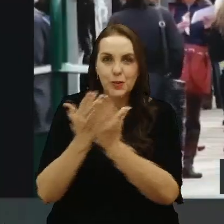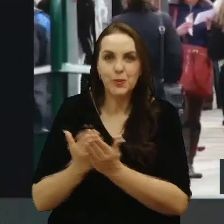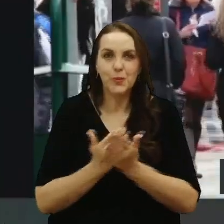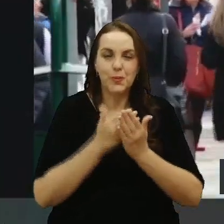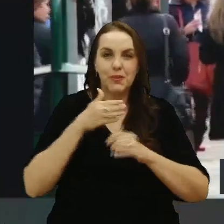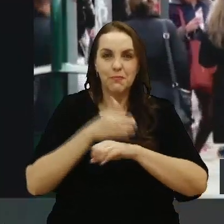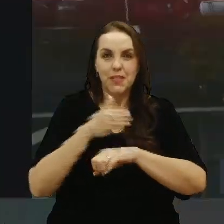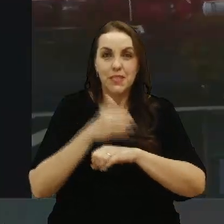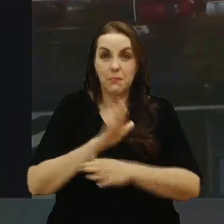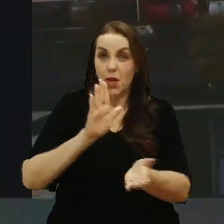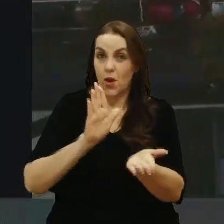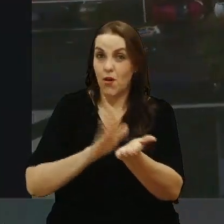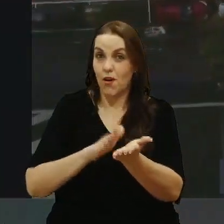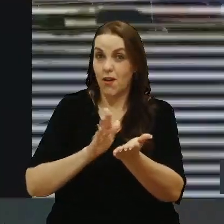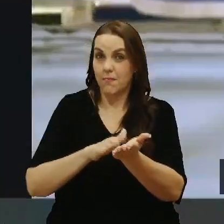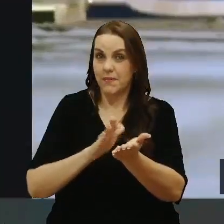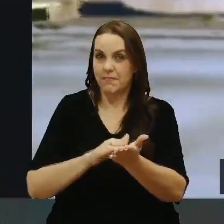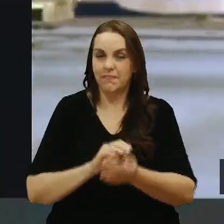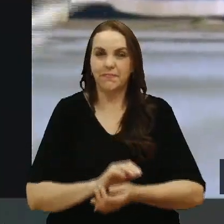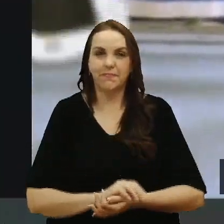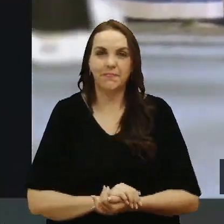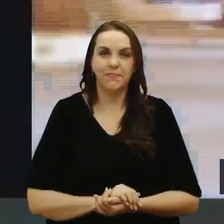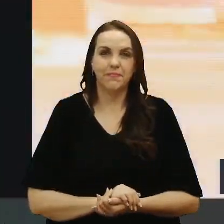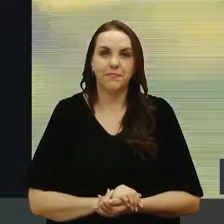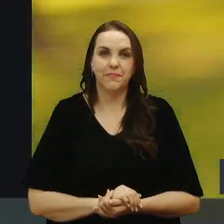também cobra.